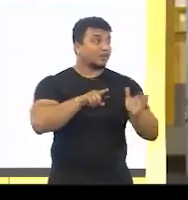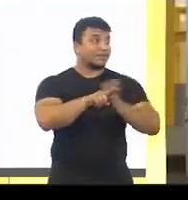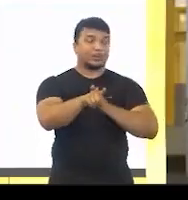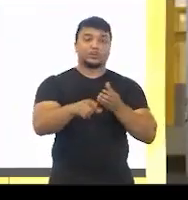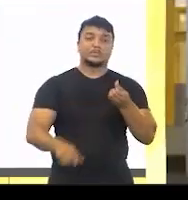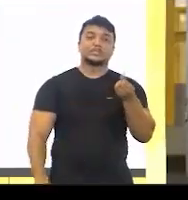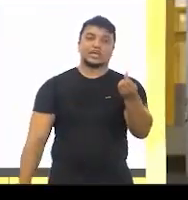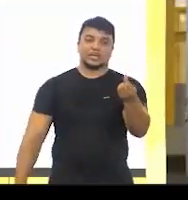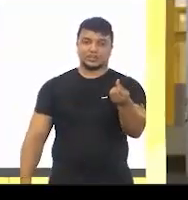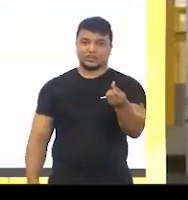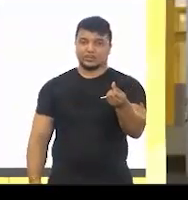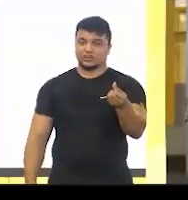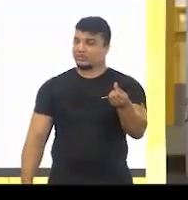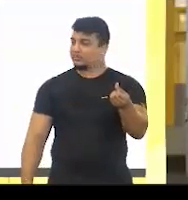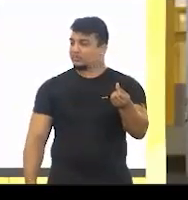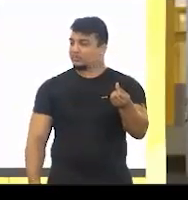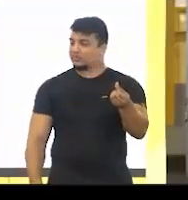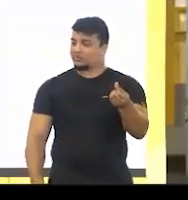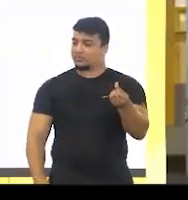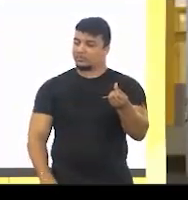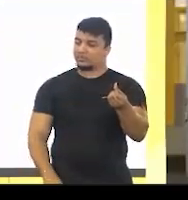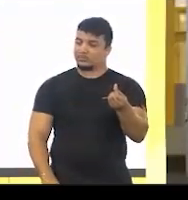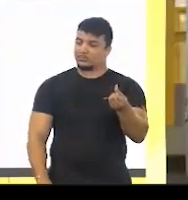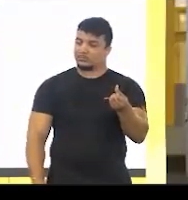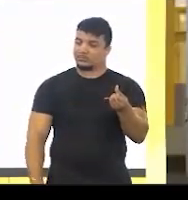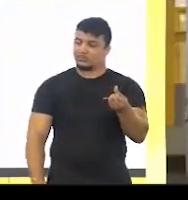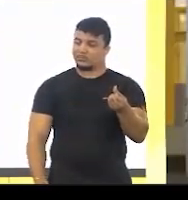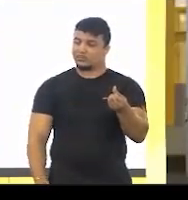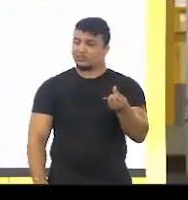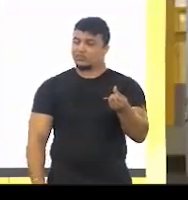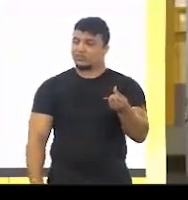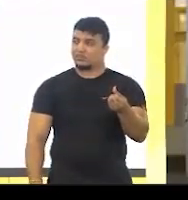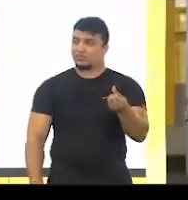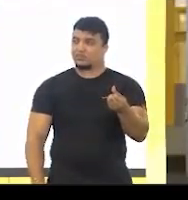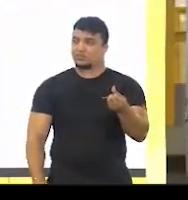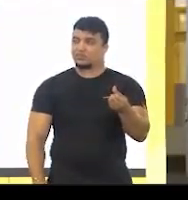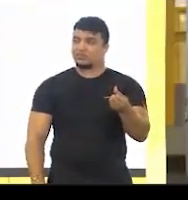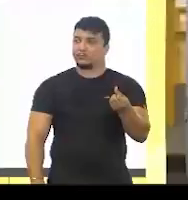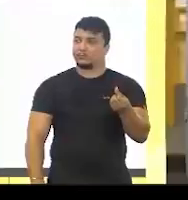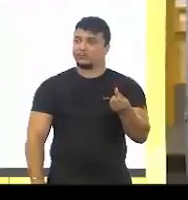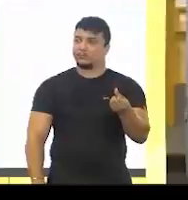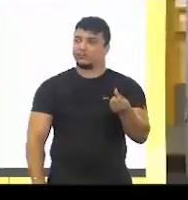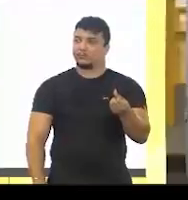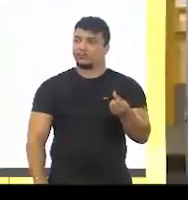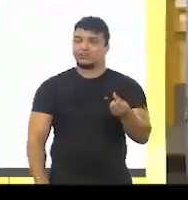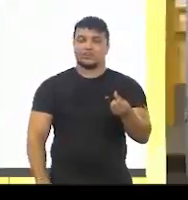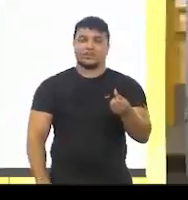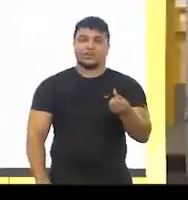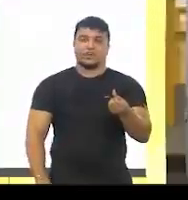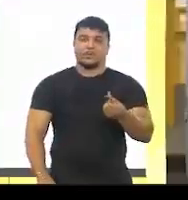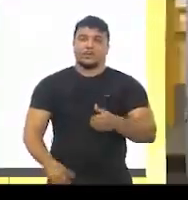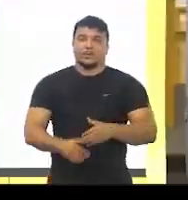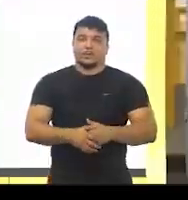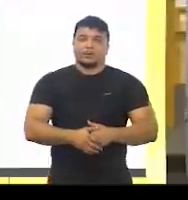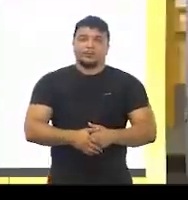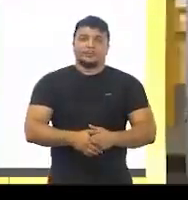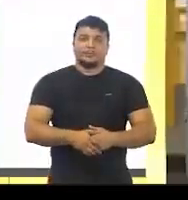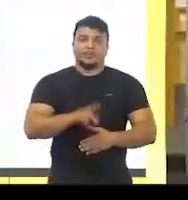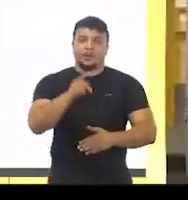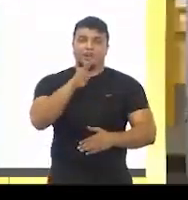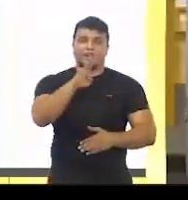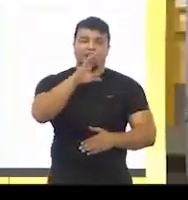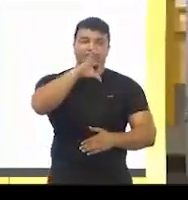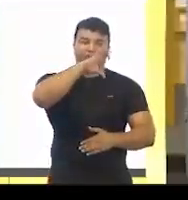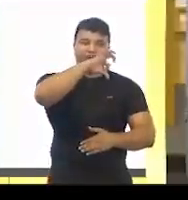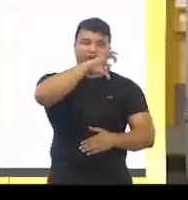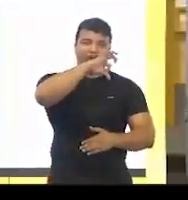questão 6. Questão 6. Olha só, a questão 6, bote aí ao lado, habilidade 9,